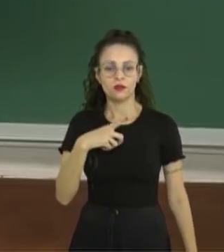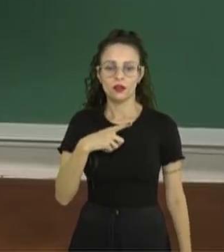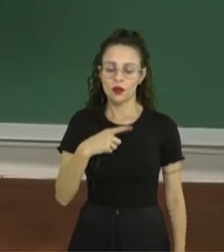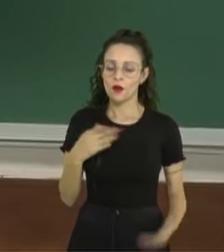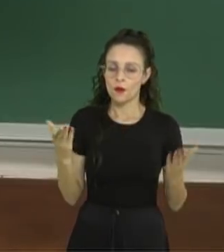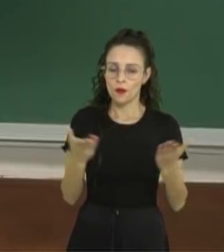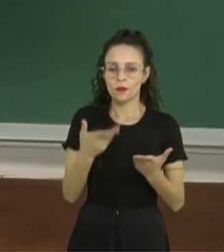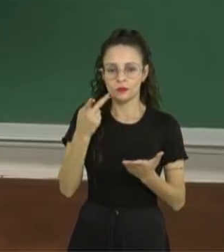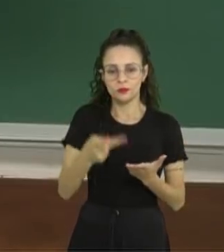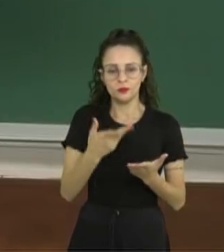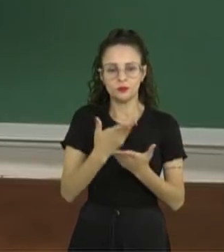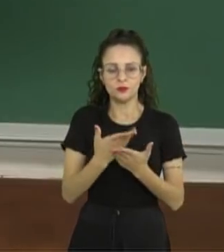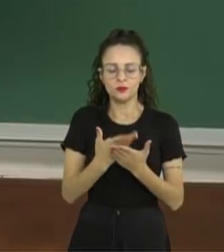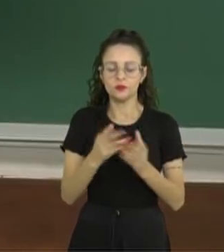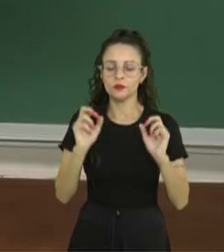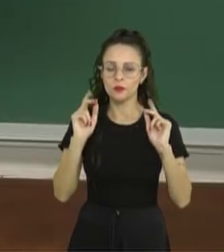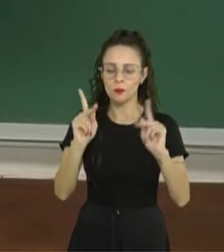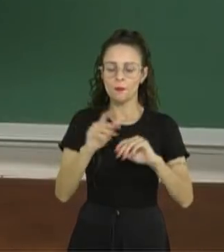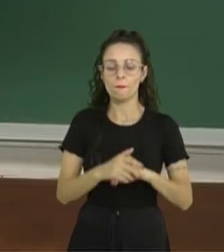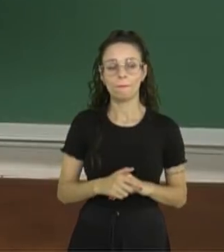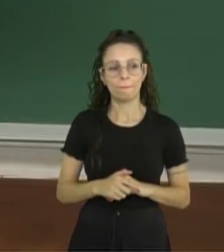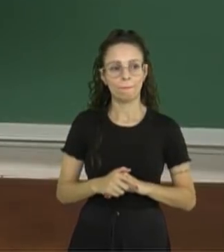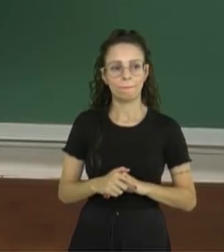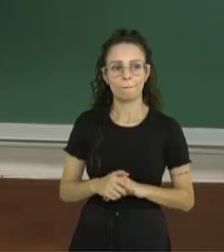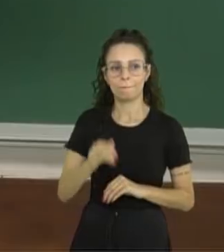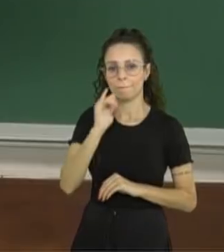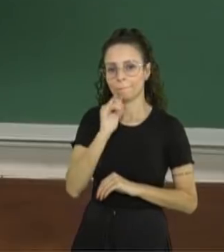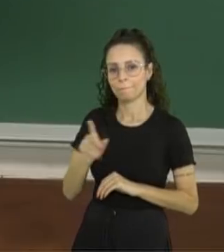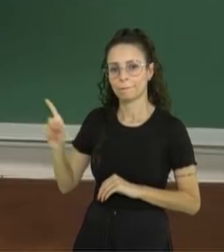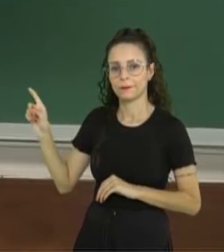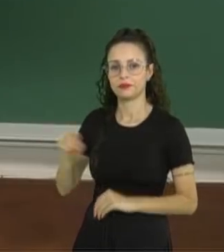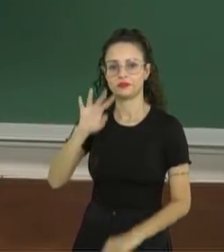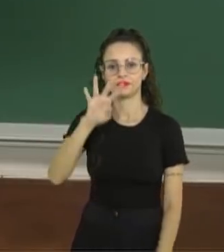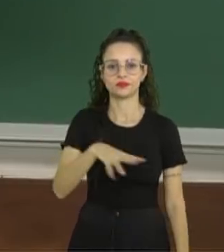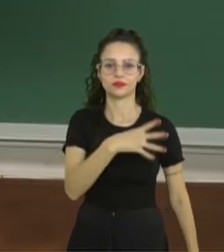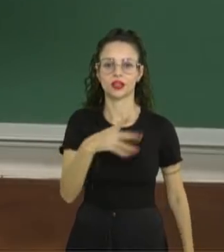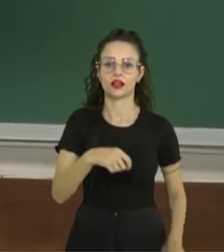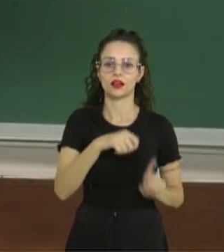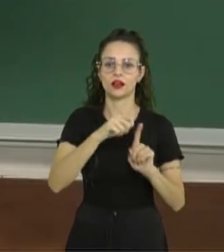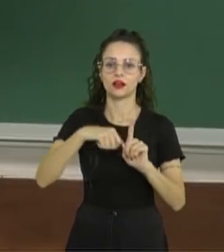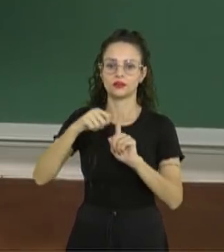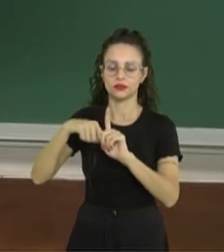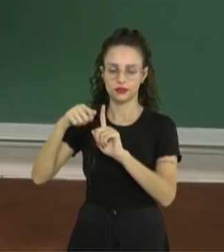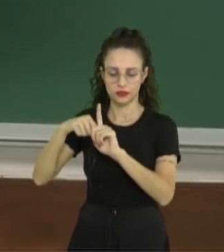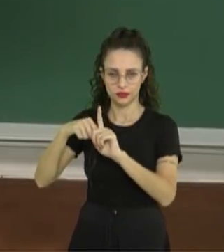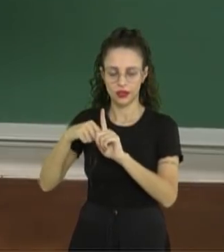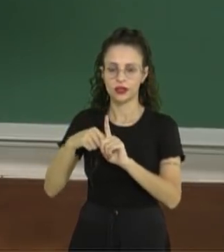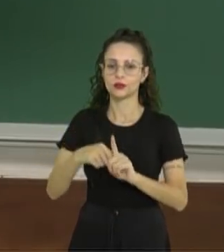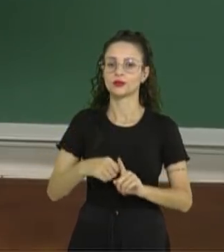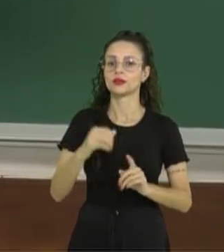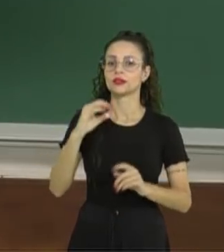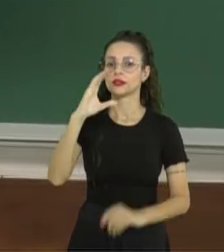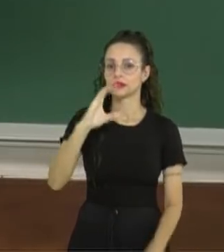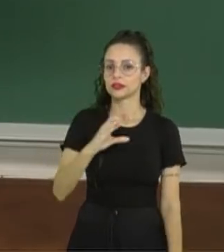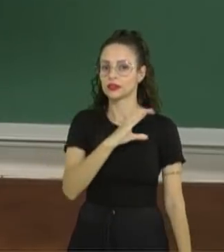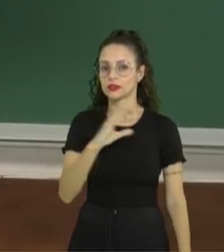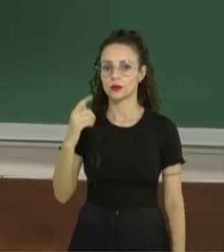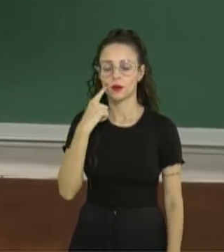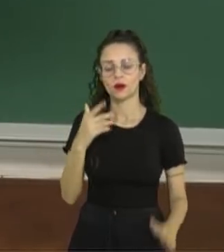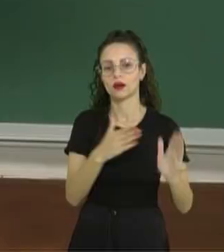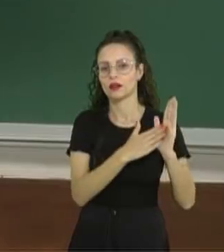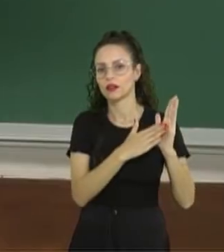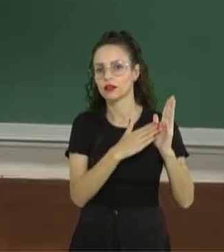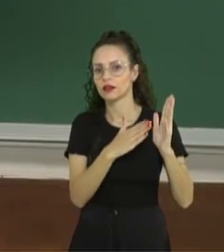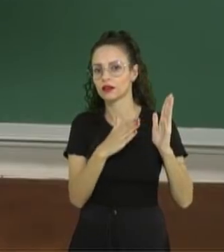nós vamos estudar na aula de hoje, ok? Aqui está um exemplo, então, do calendário cristão. Ele é linear. Isso é muito importante vocês entenderem. Como